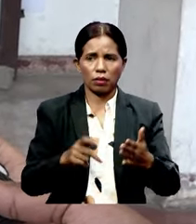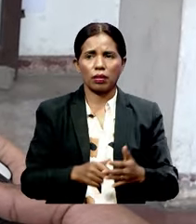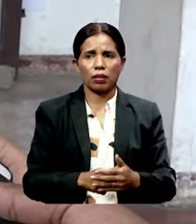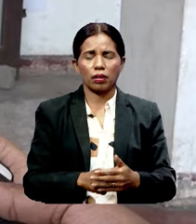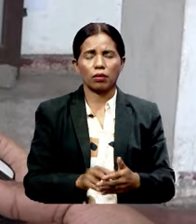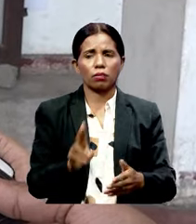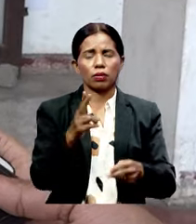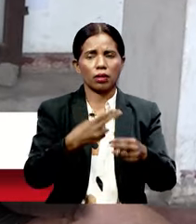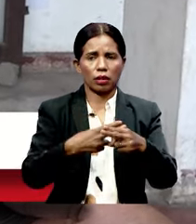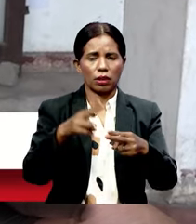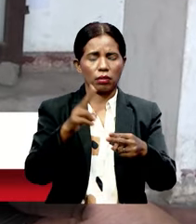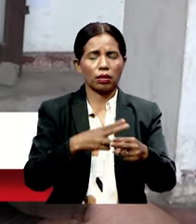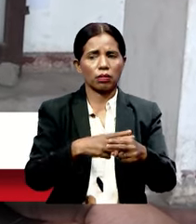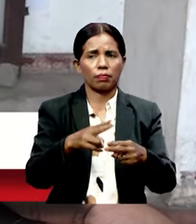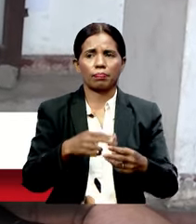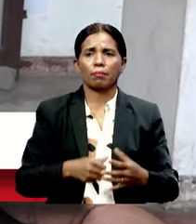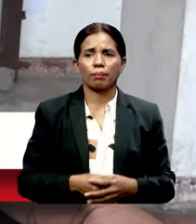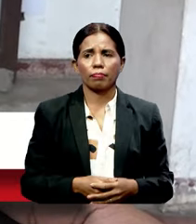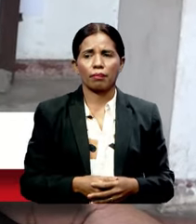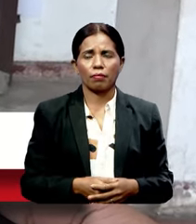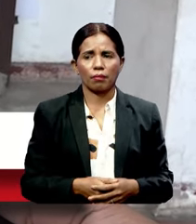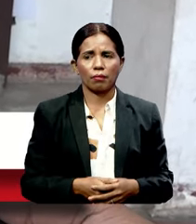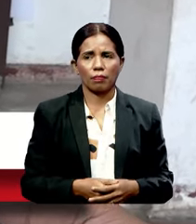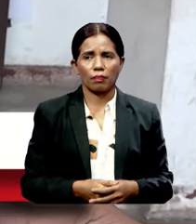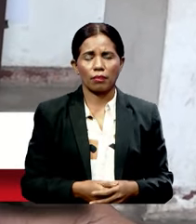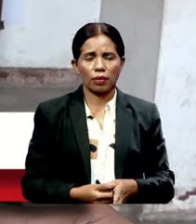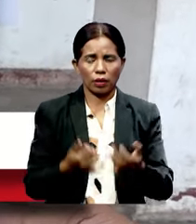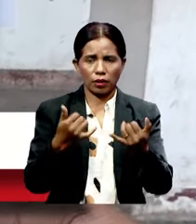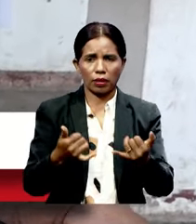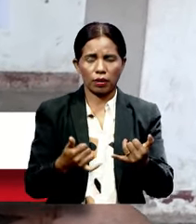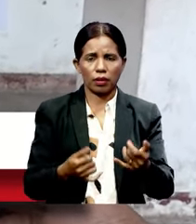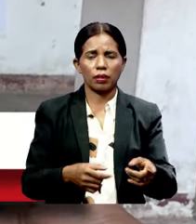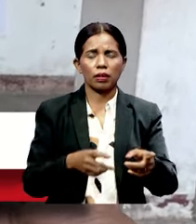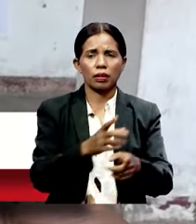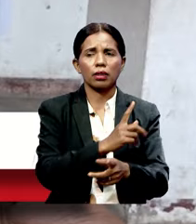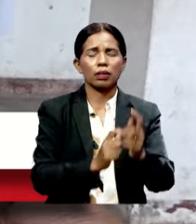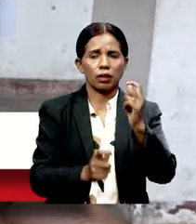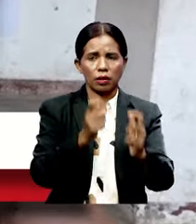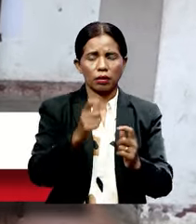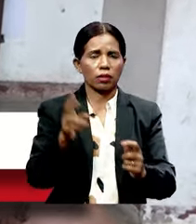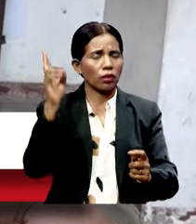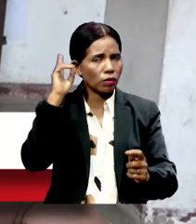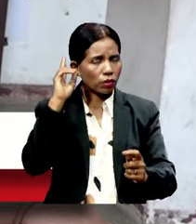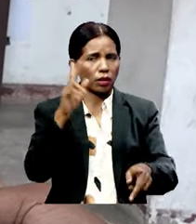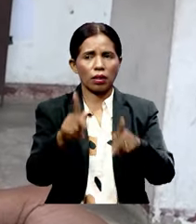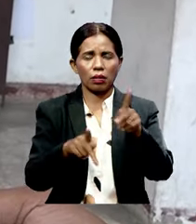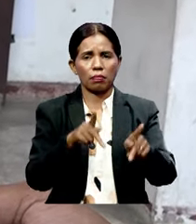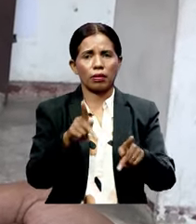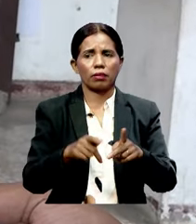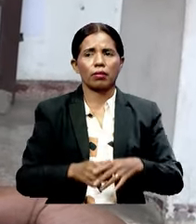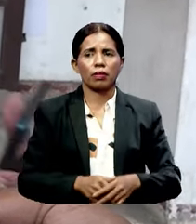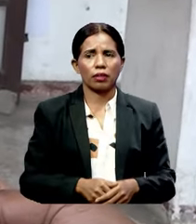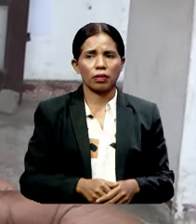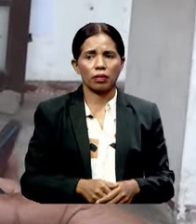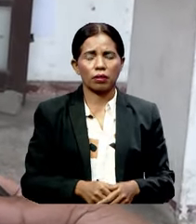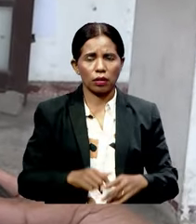armas armas brancas. Antau irania tu tribunal kan Serona dit ma arguido grei. Buat ni